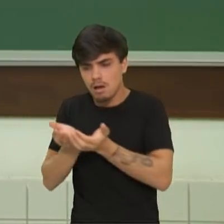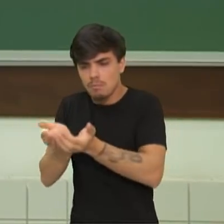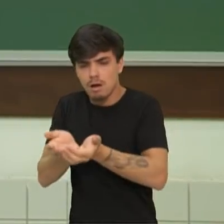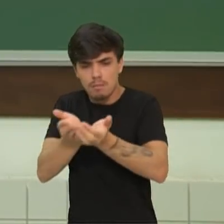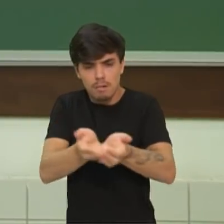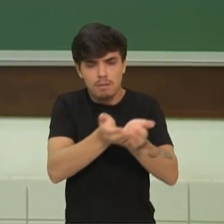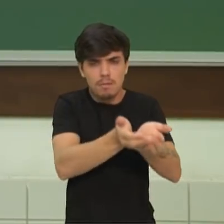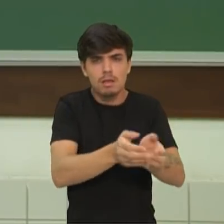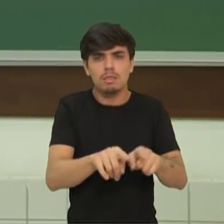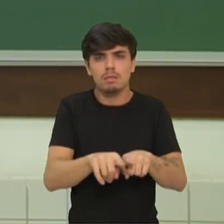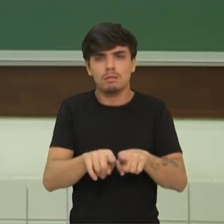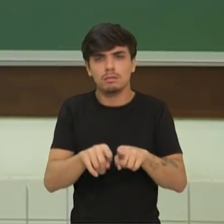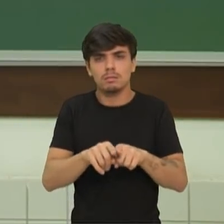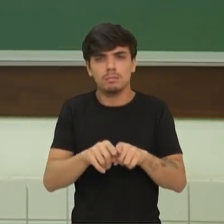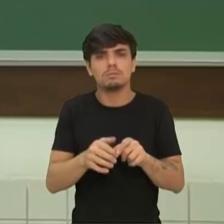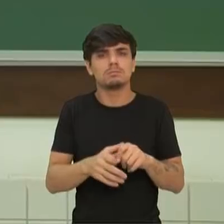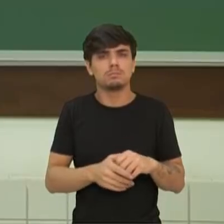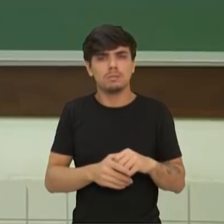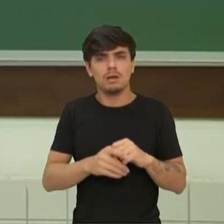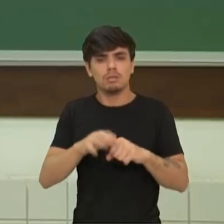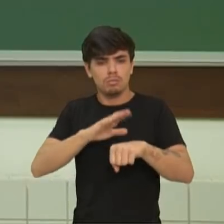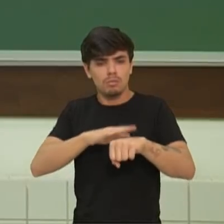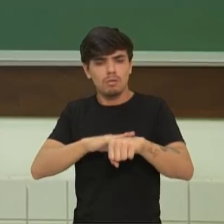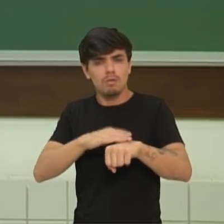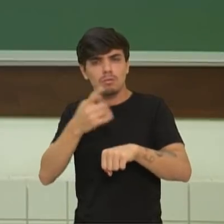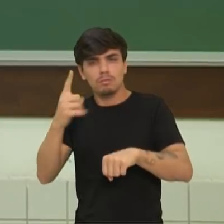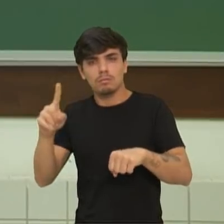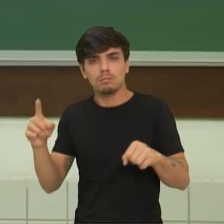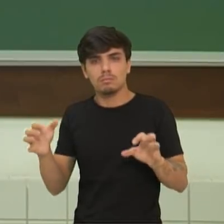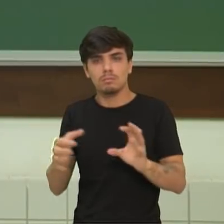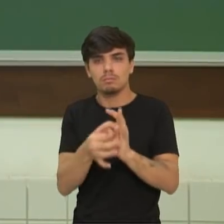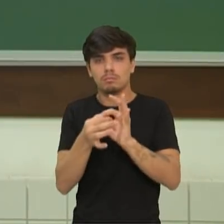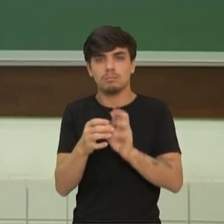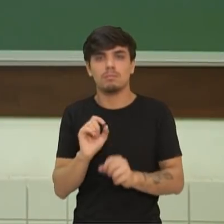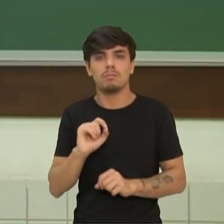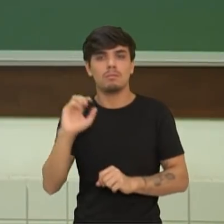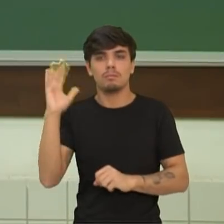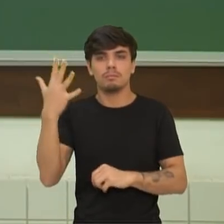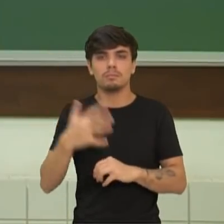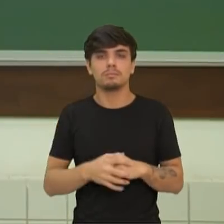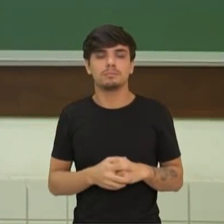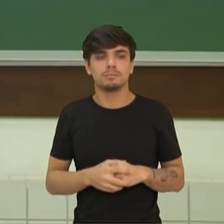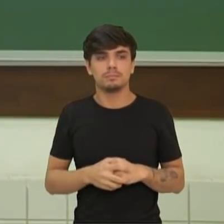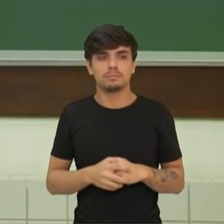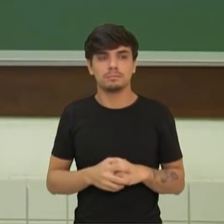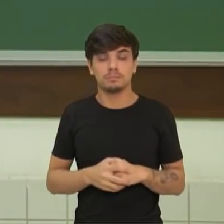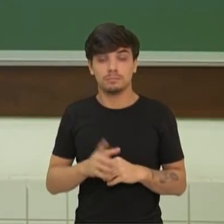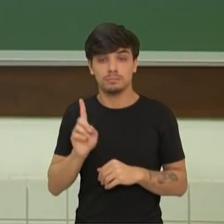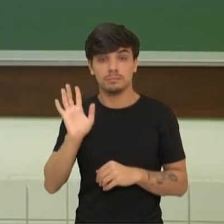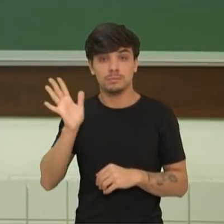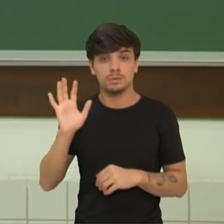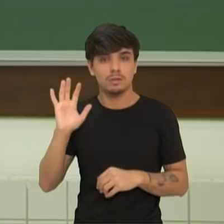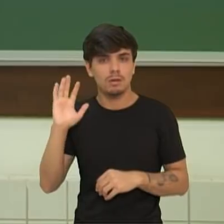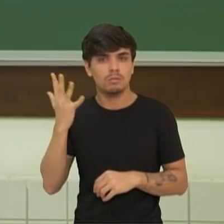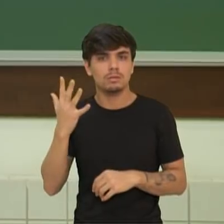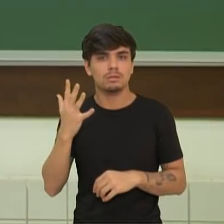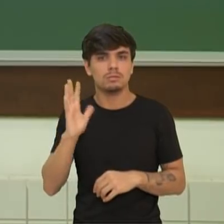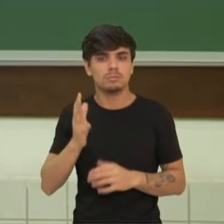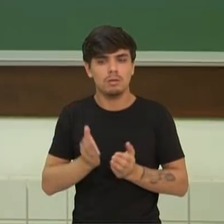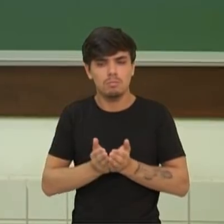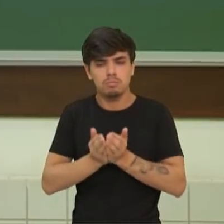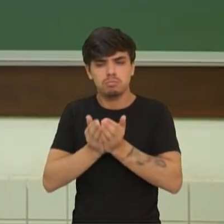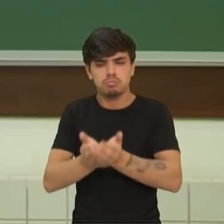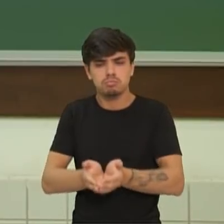monarquias absolutistas, tudo aconteceu numa época só. Então, o que aconteceu? Aqui já tinha acontecido as grandes navegações, já